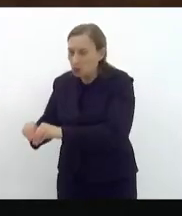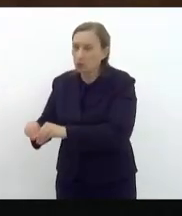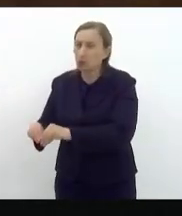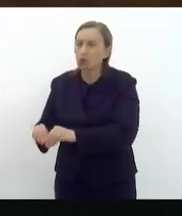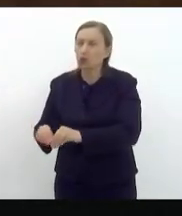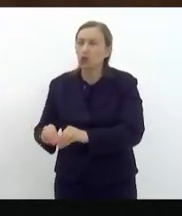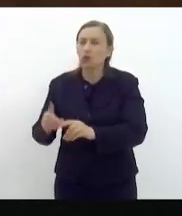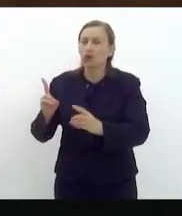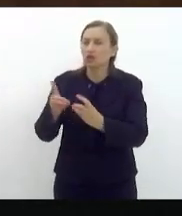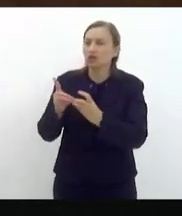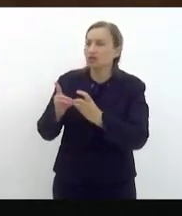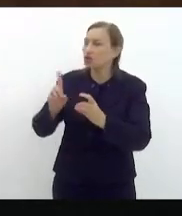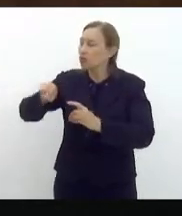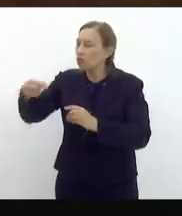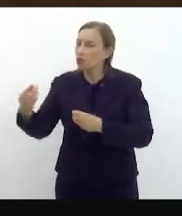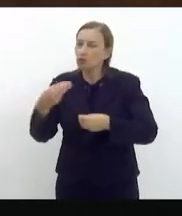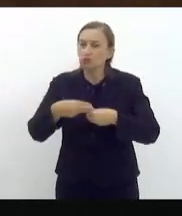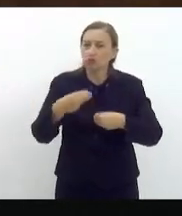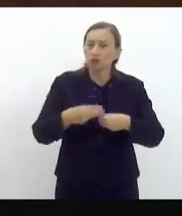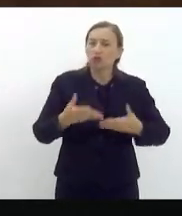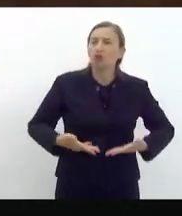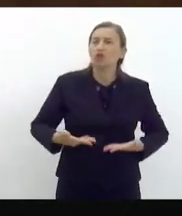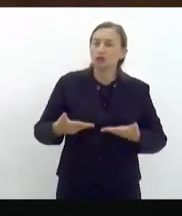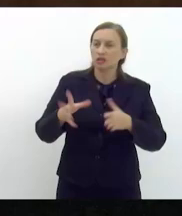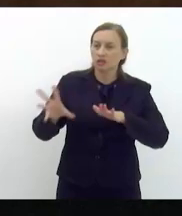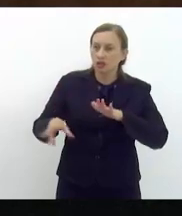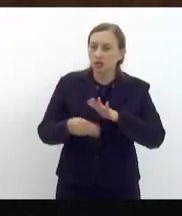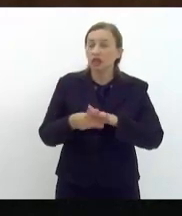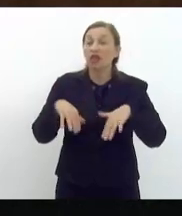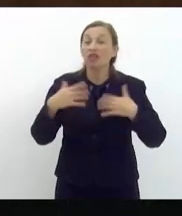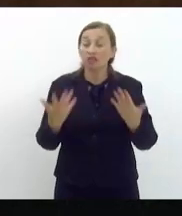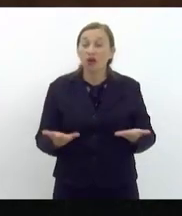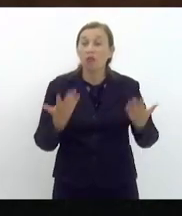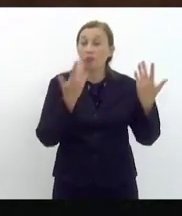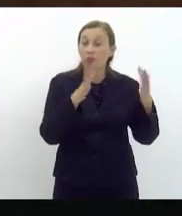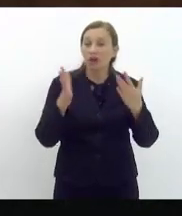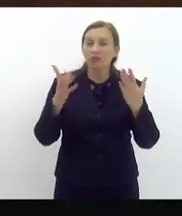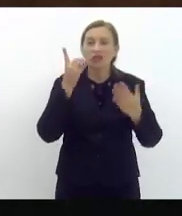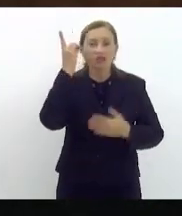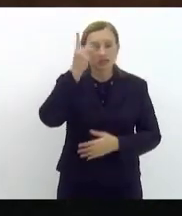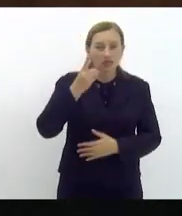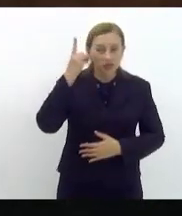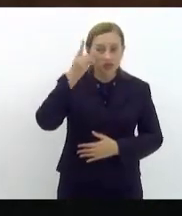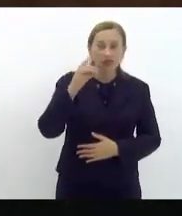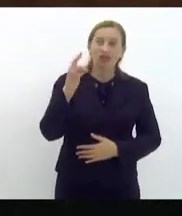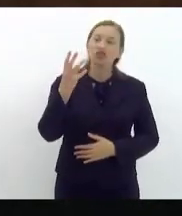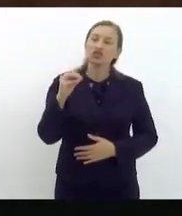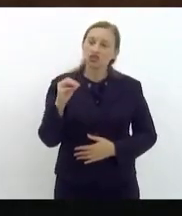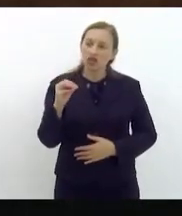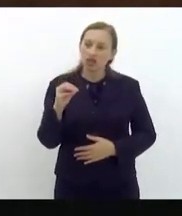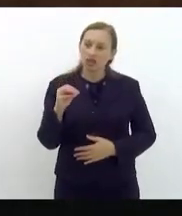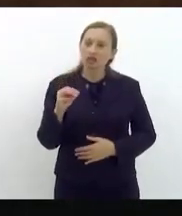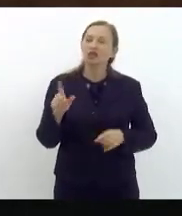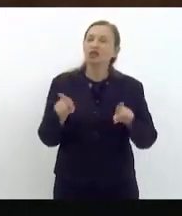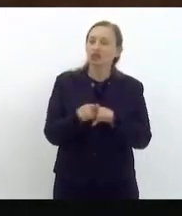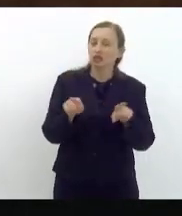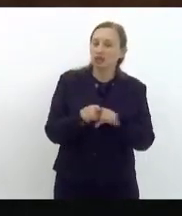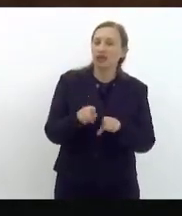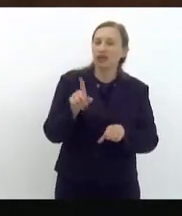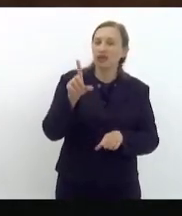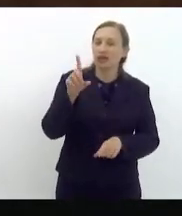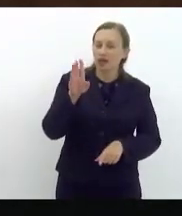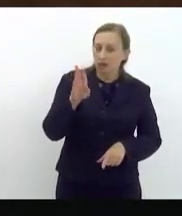ou daqui para outro município, a gente também ofereceu emendas, então, saudar o deputado Tiago Galhaço, o deputado Bruno